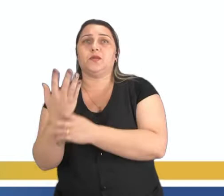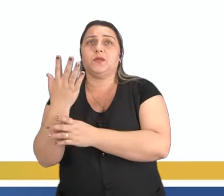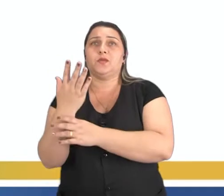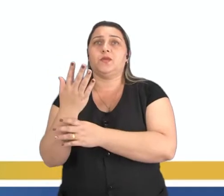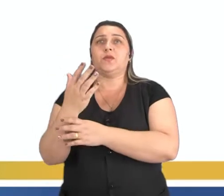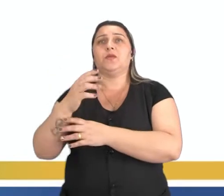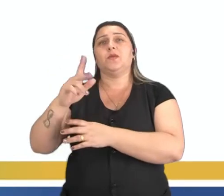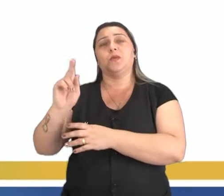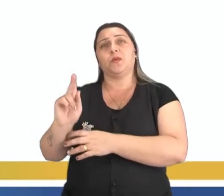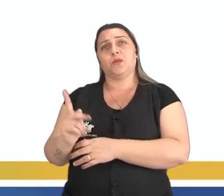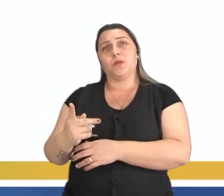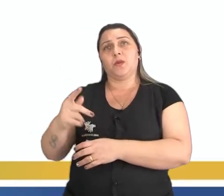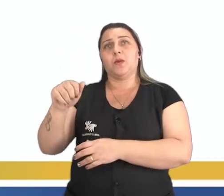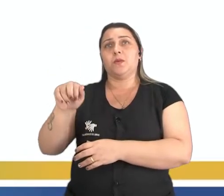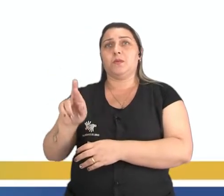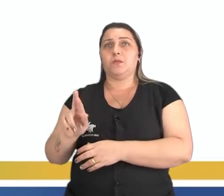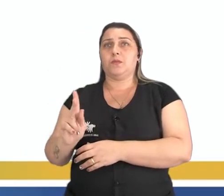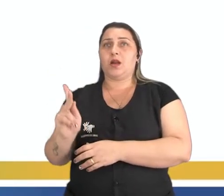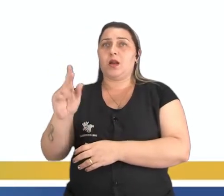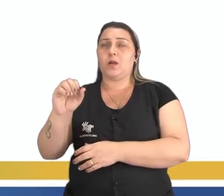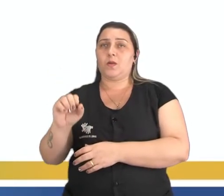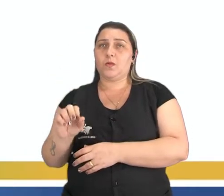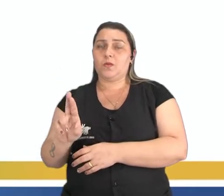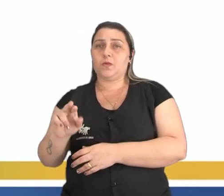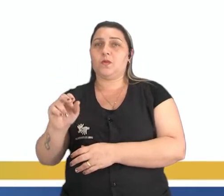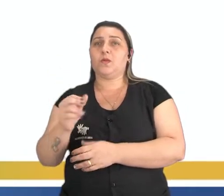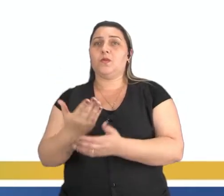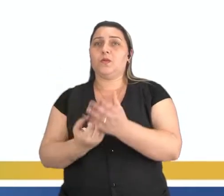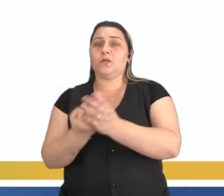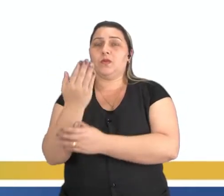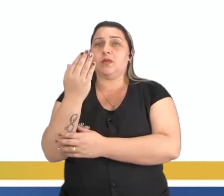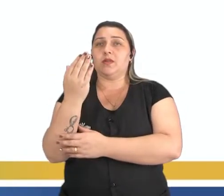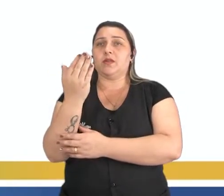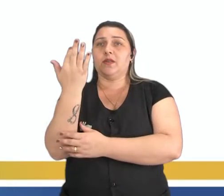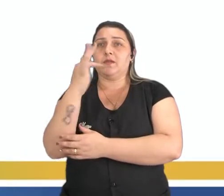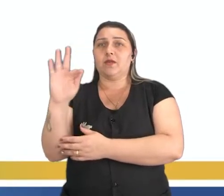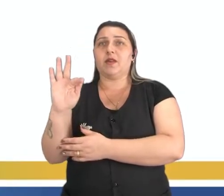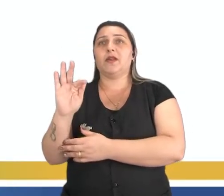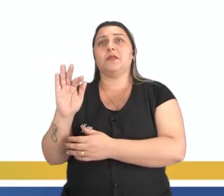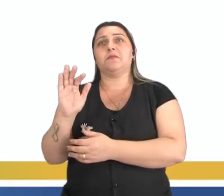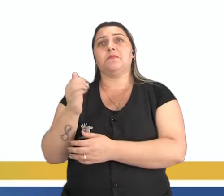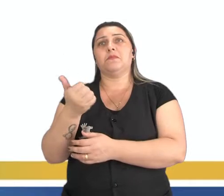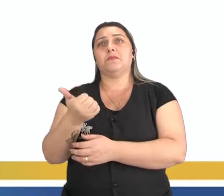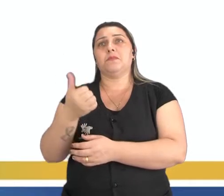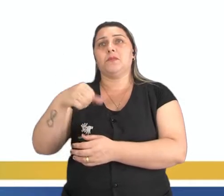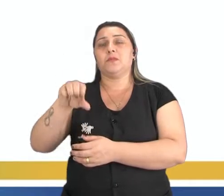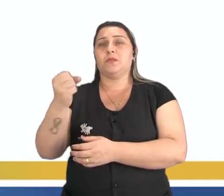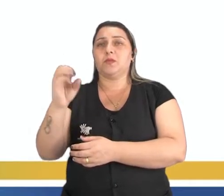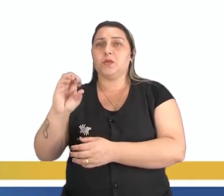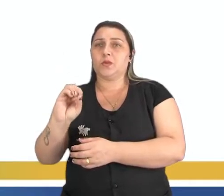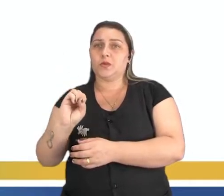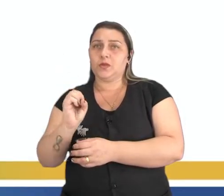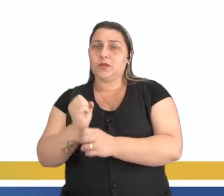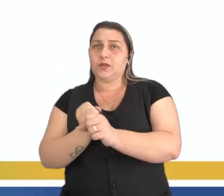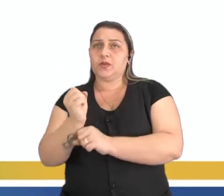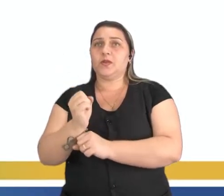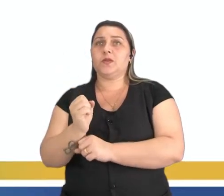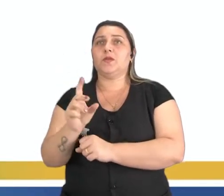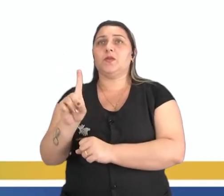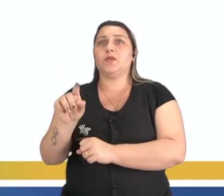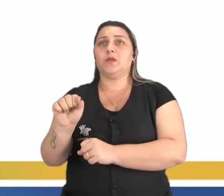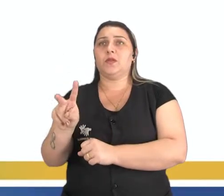Le Parcours, né? Essa prática teve início na França por volta de 1980, por